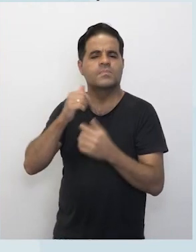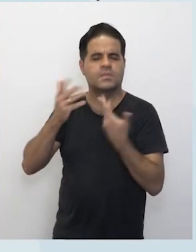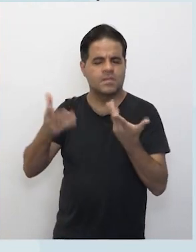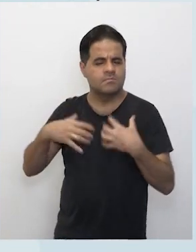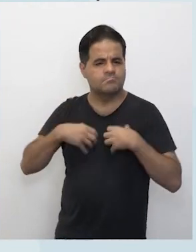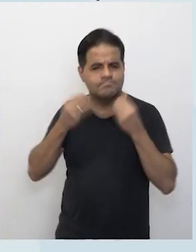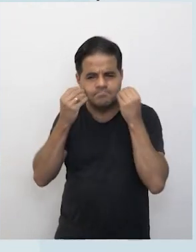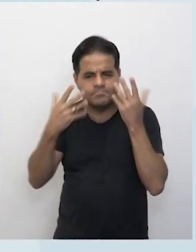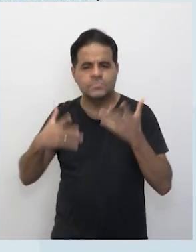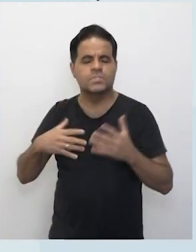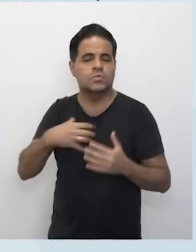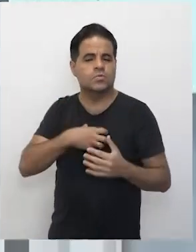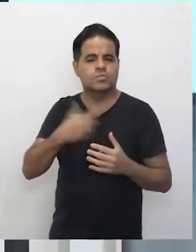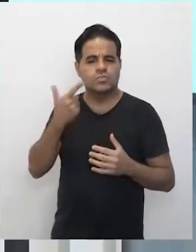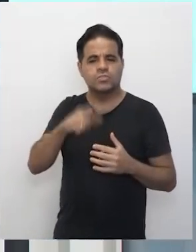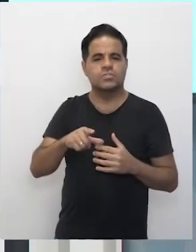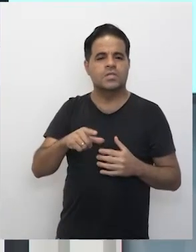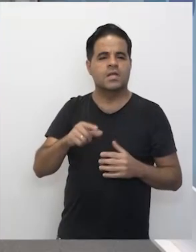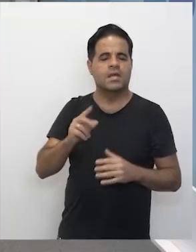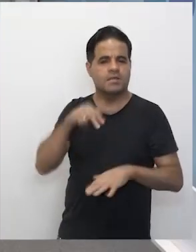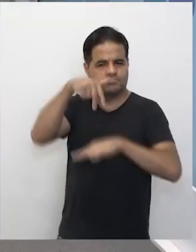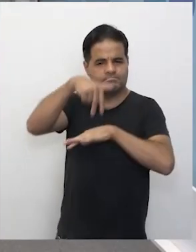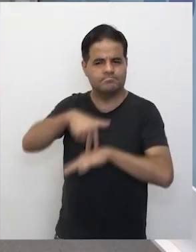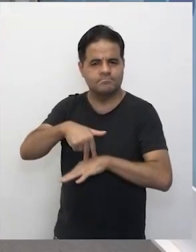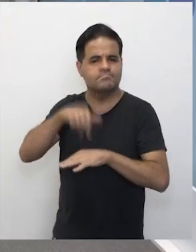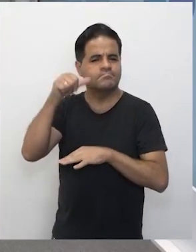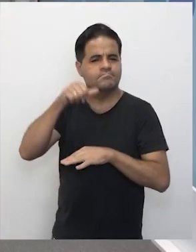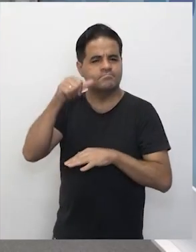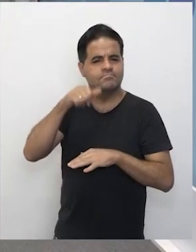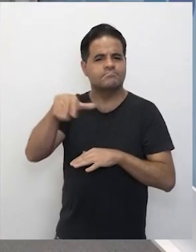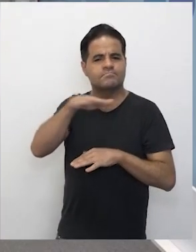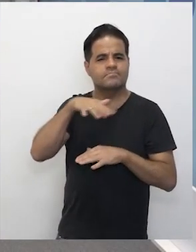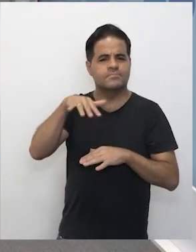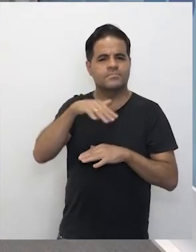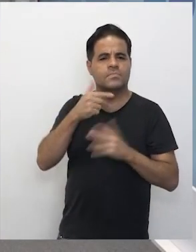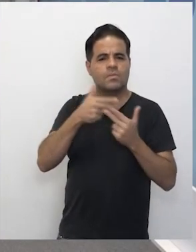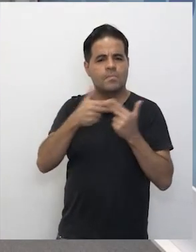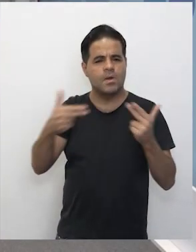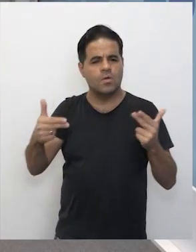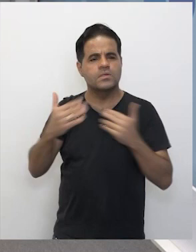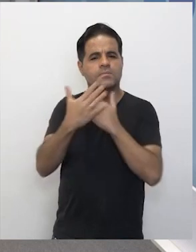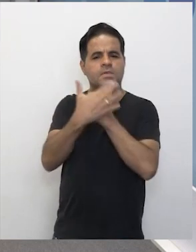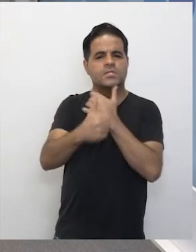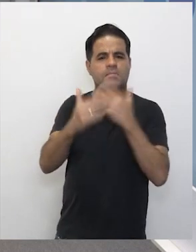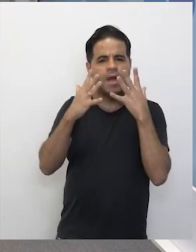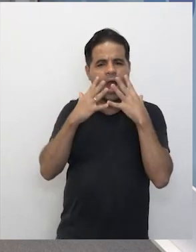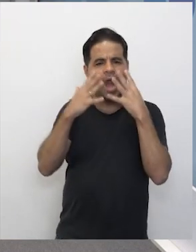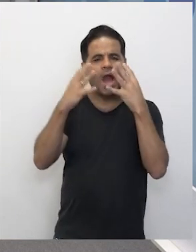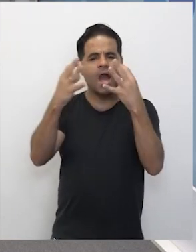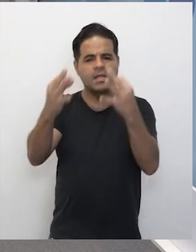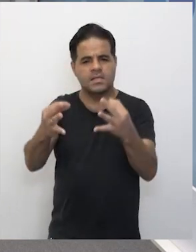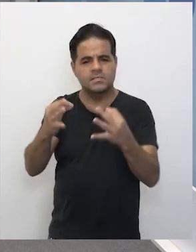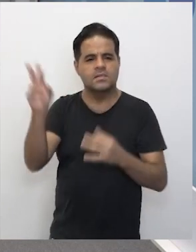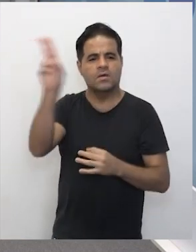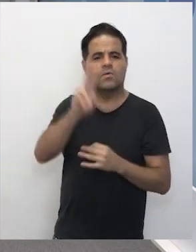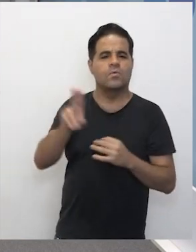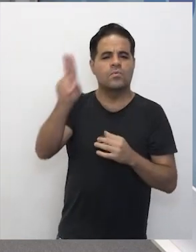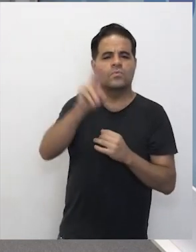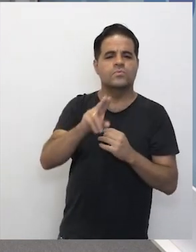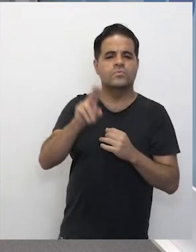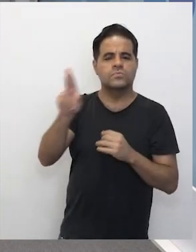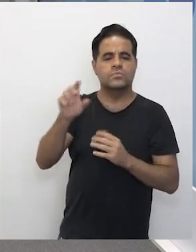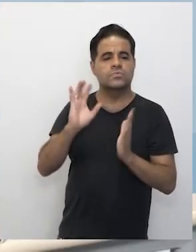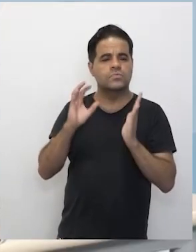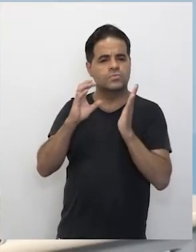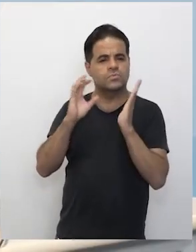a figura da mulher. Né, professor? Perfeito. Uma coisa que me chama muito a atenção é o uso no